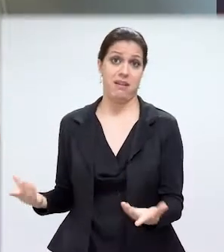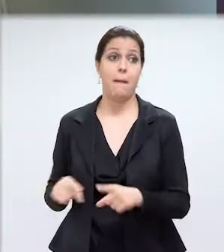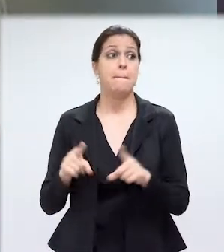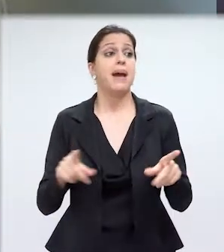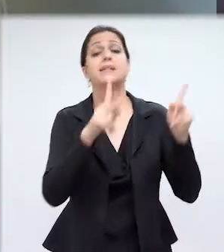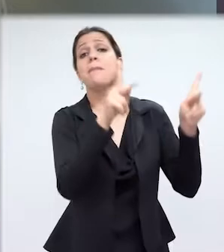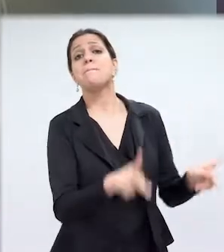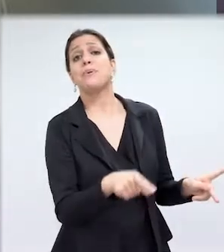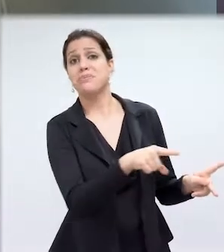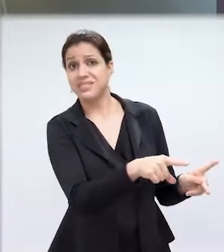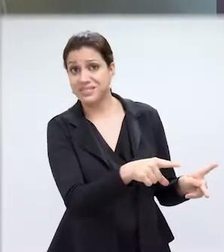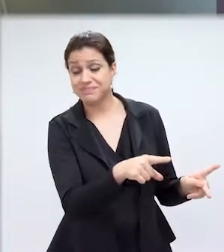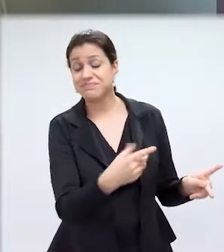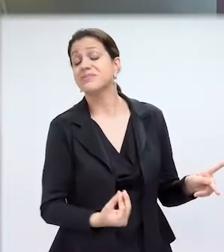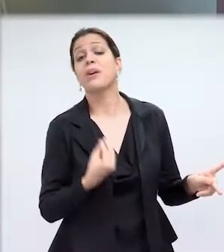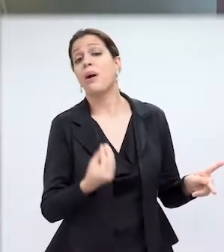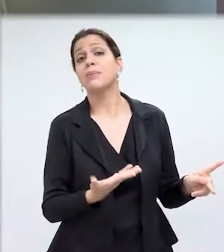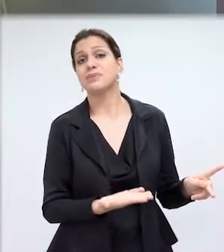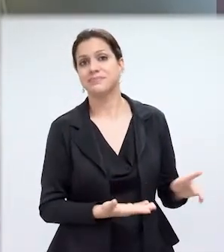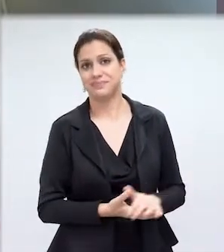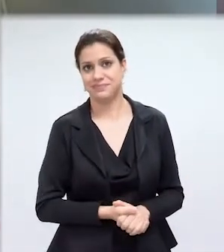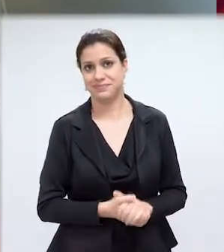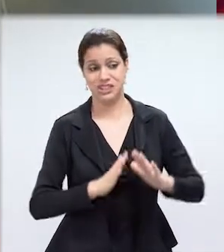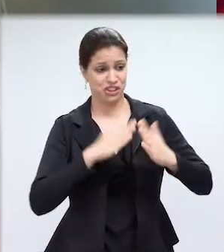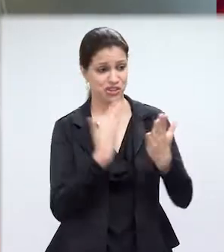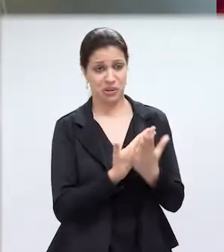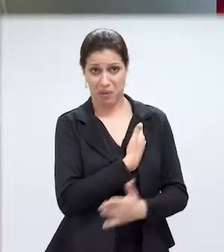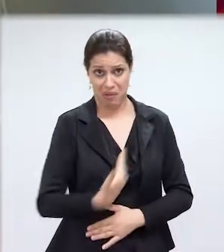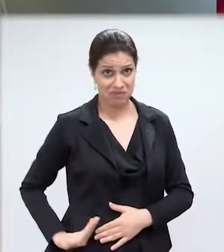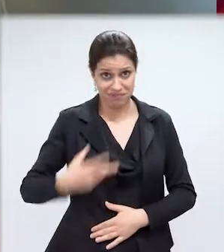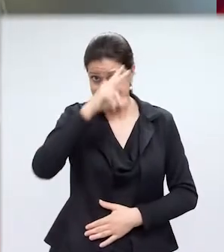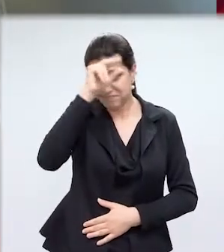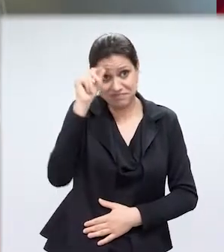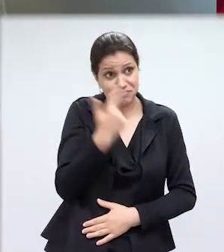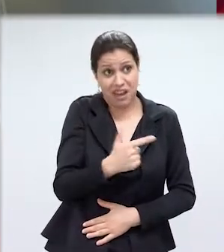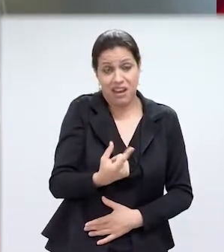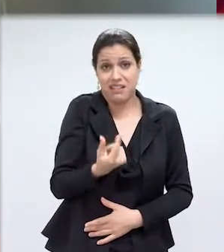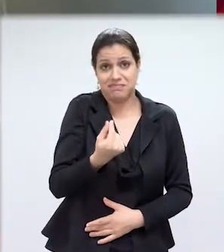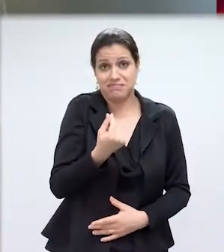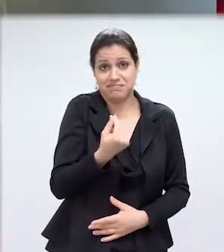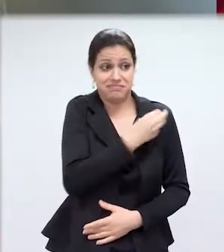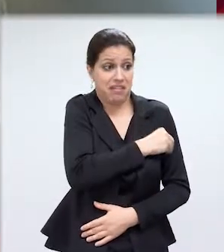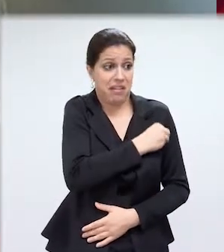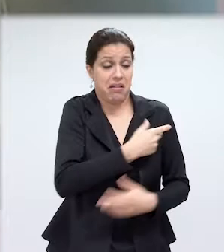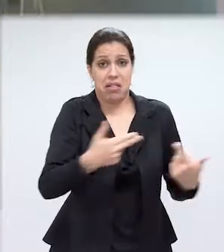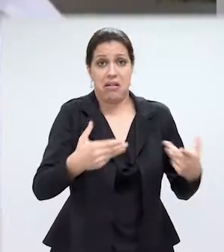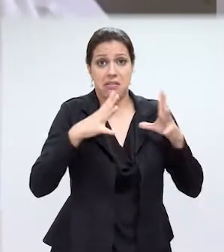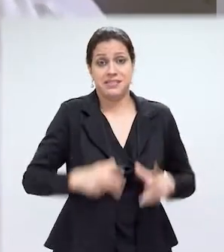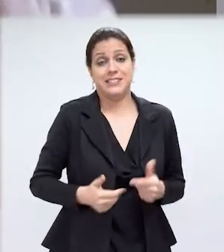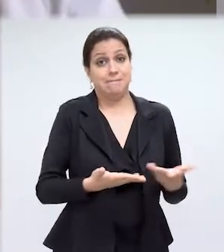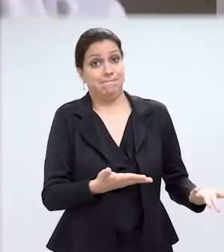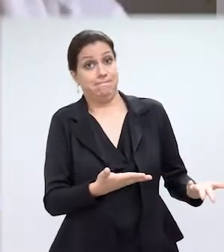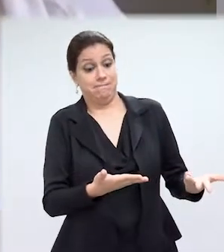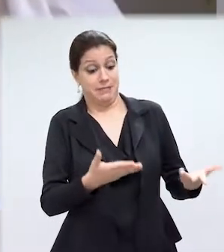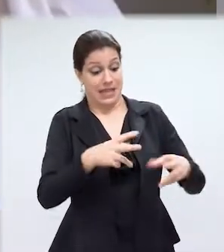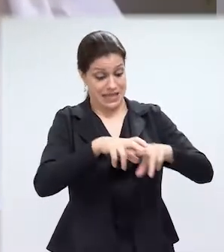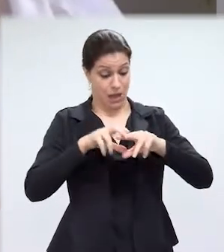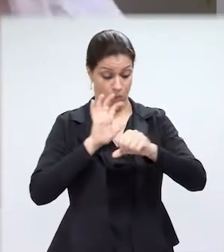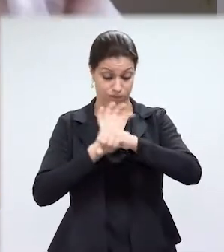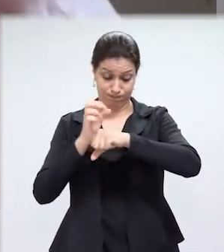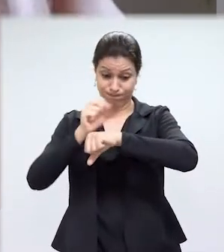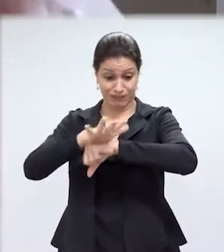prepararam para isso e muitas já voltaram. Agora, e a pública? A pública não está preparada para isso. Então, é isso que